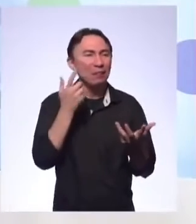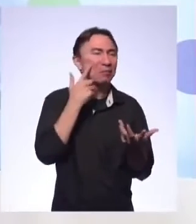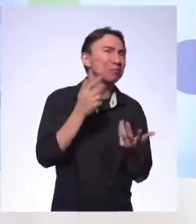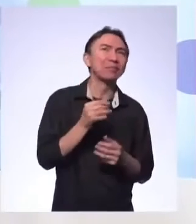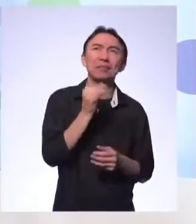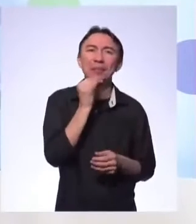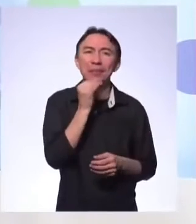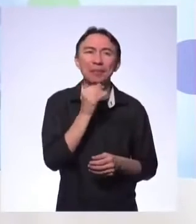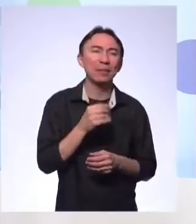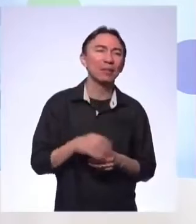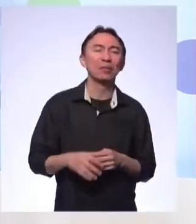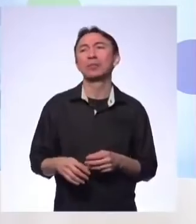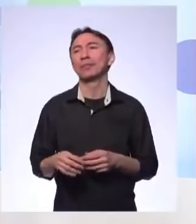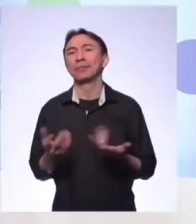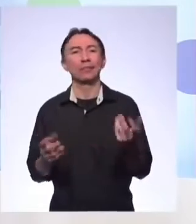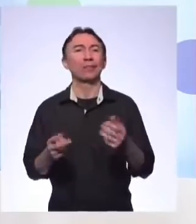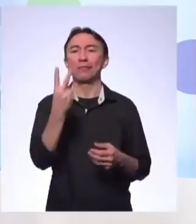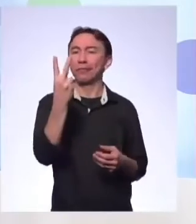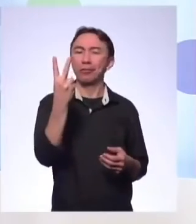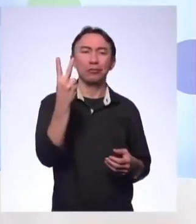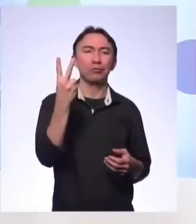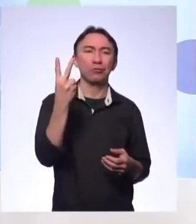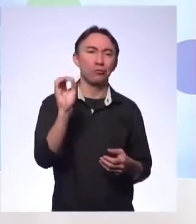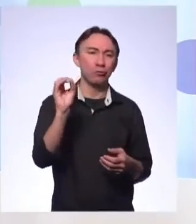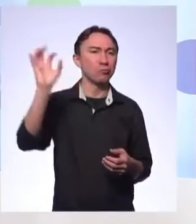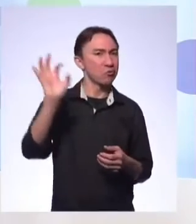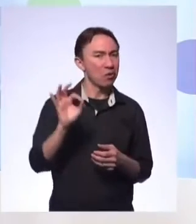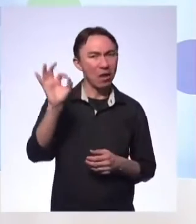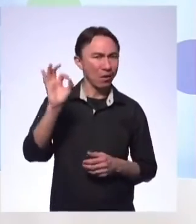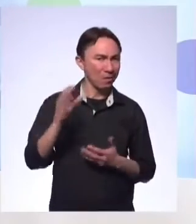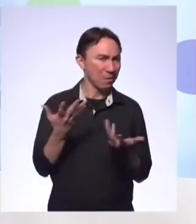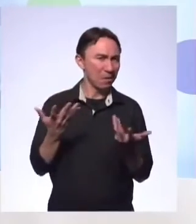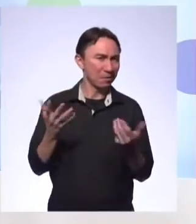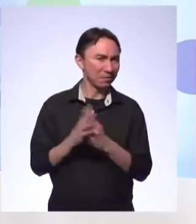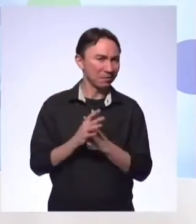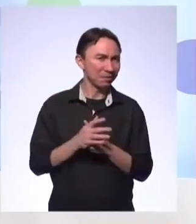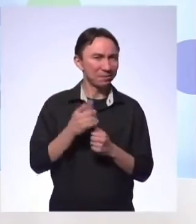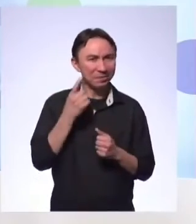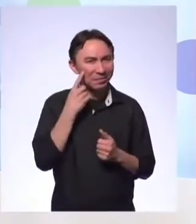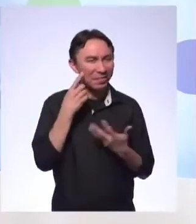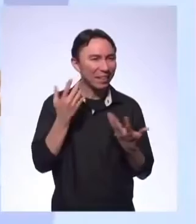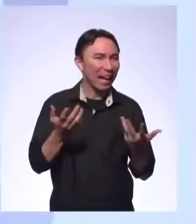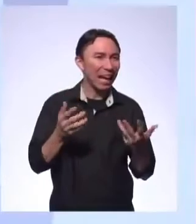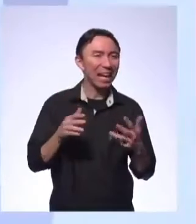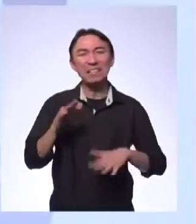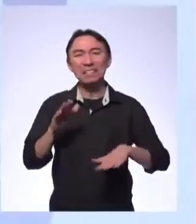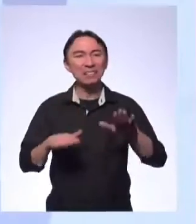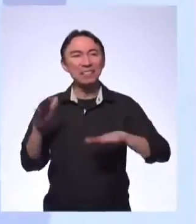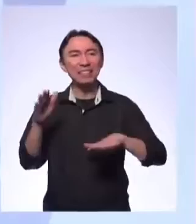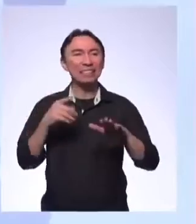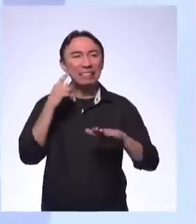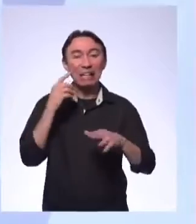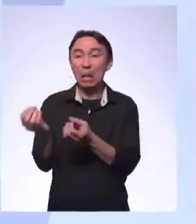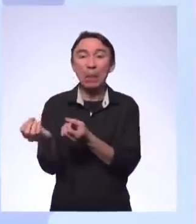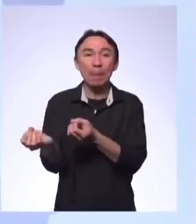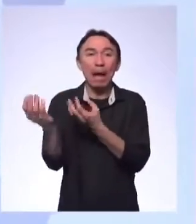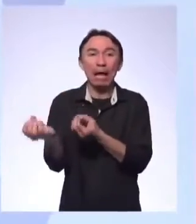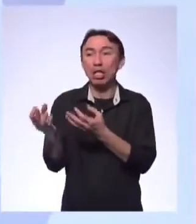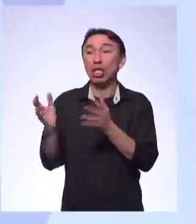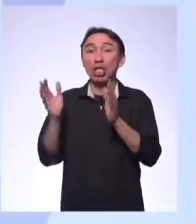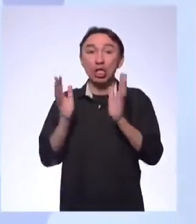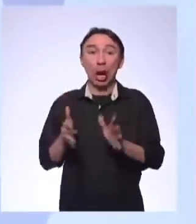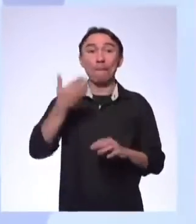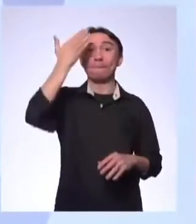por 102 a cada dez mil e alguma coisa assim está vendo que ela disse quando a gente vai colocar esses dados já